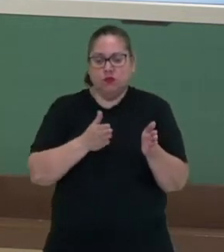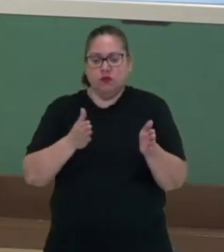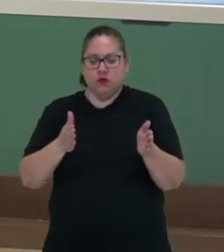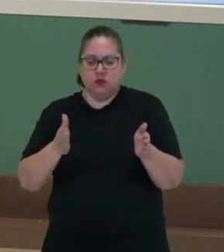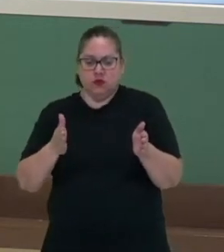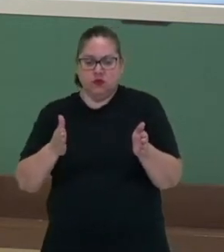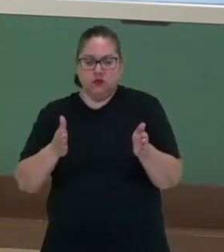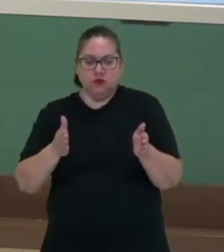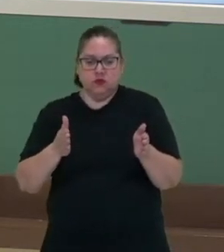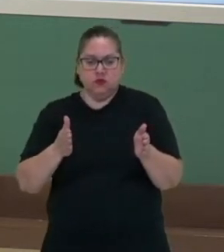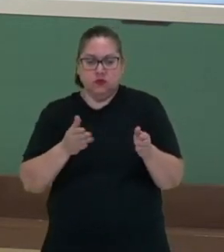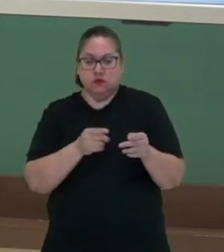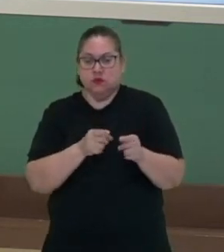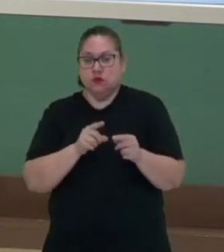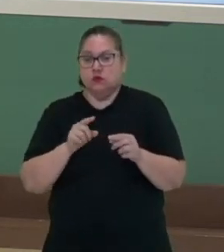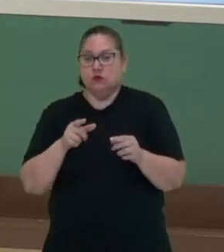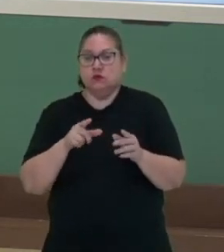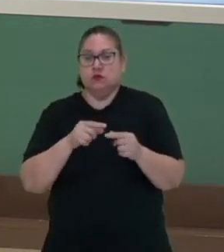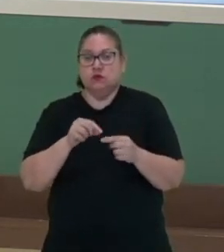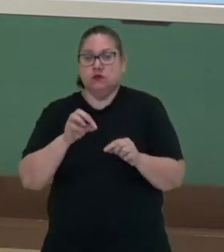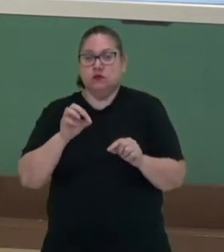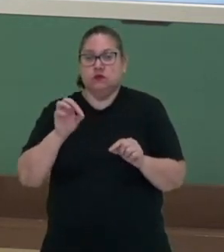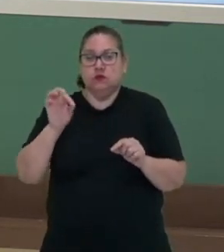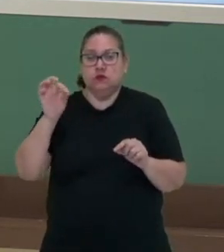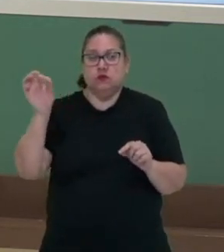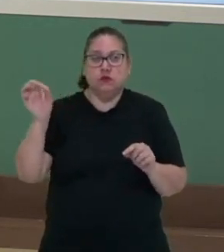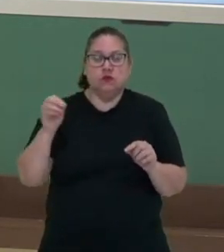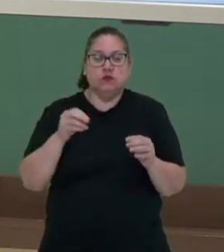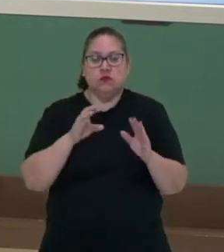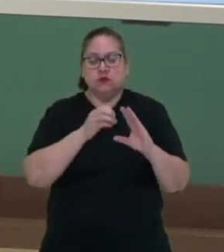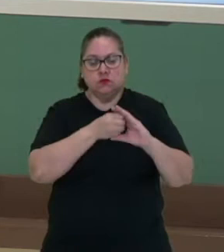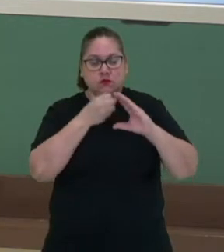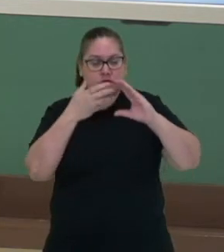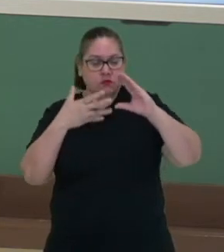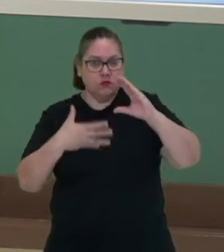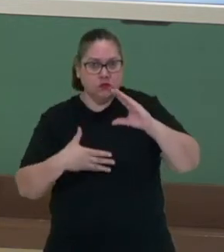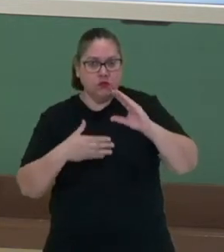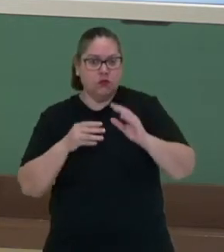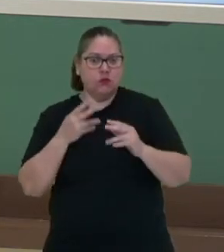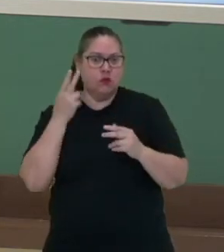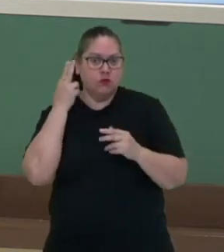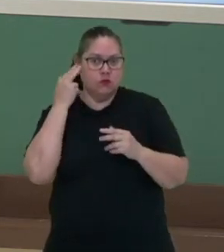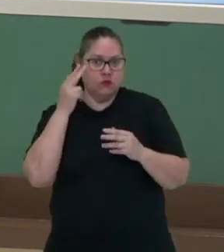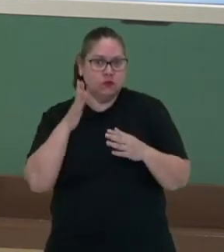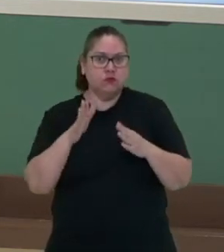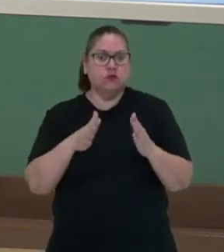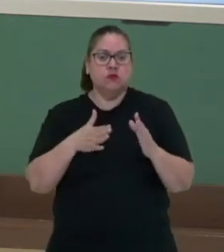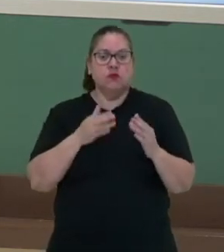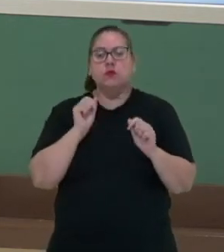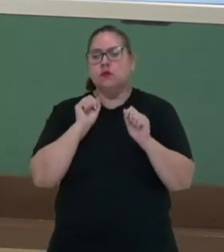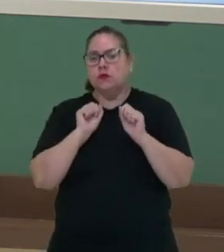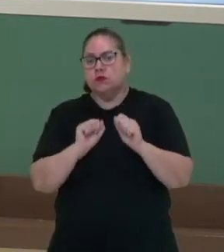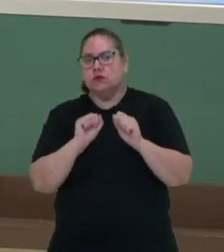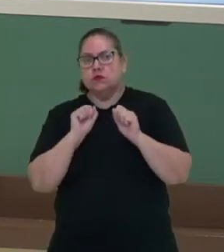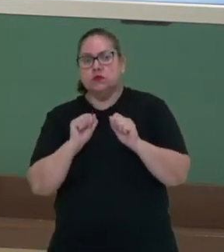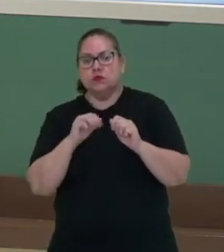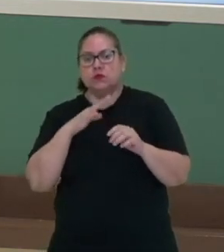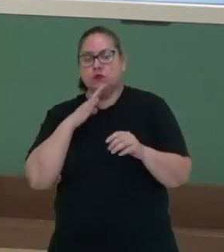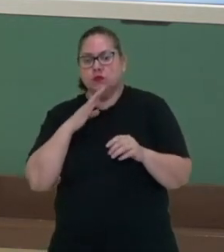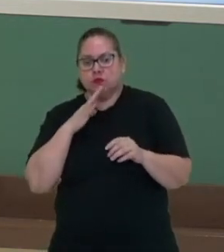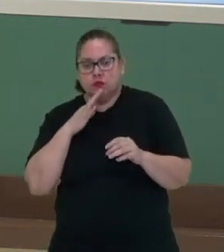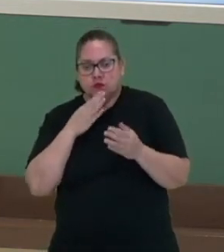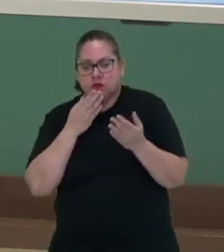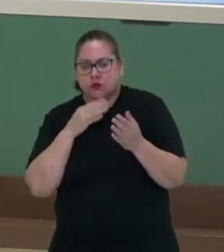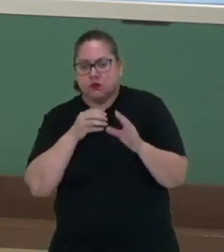muito extenso da história, mas que traz algumas características incomuns, que foi possível, né, o conhecimento